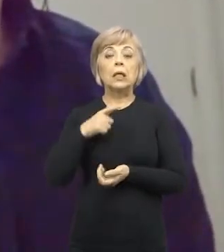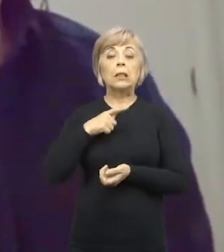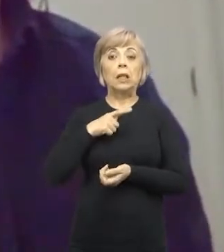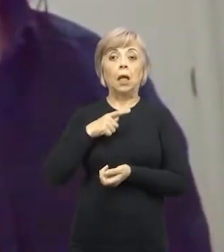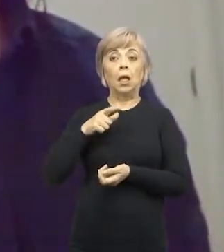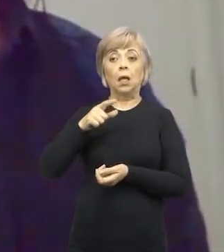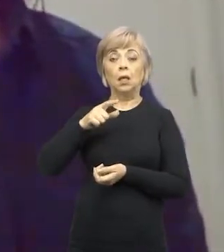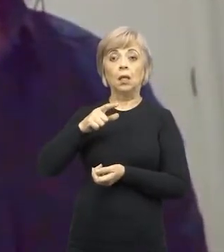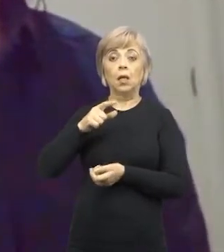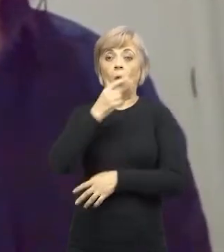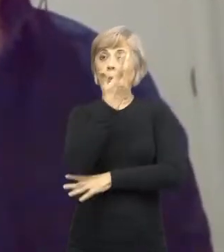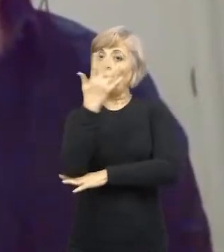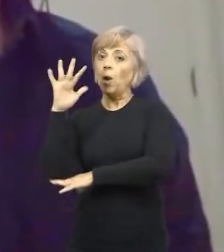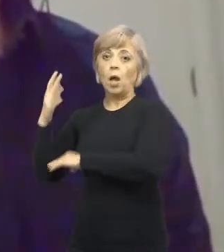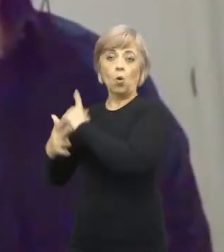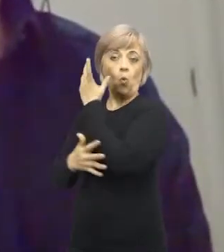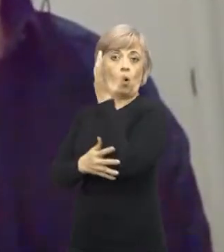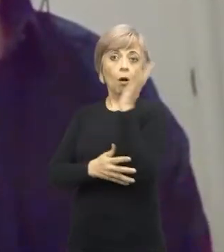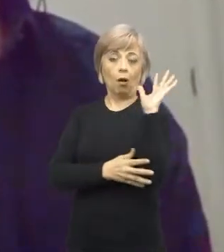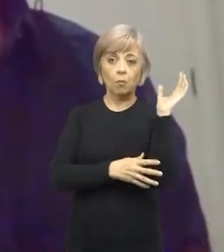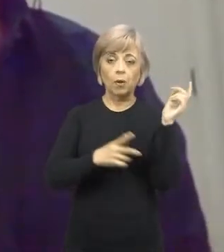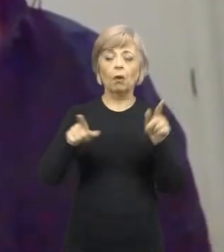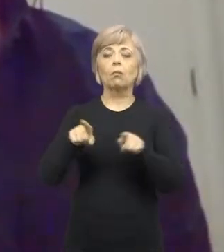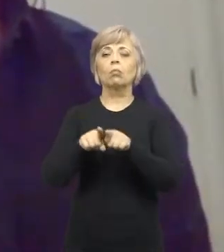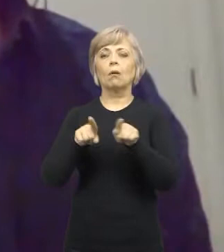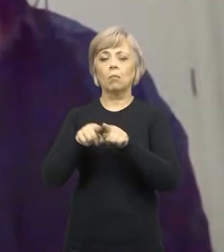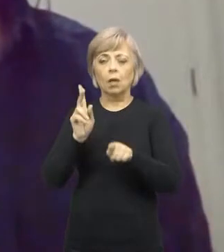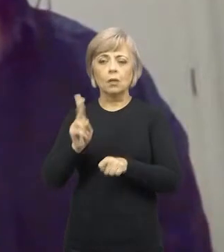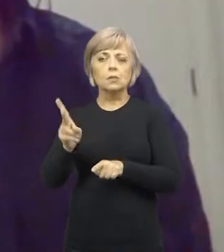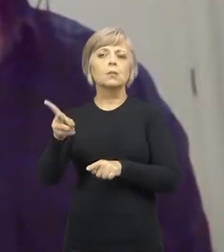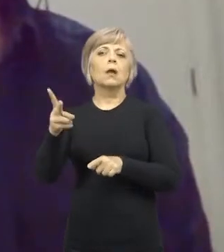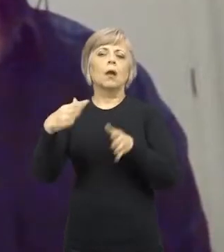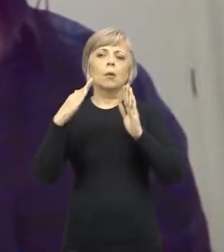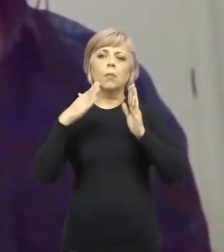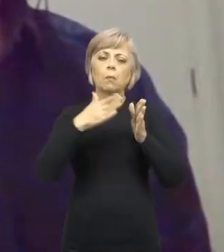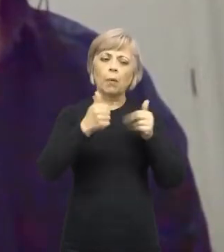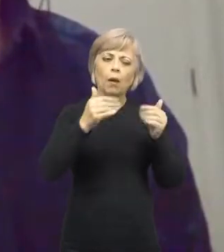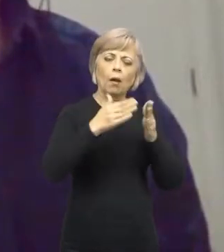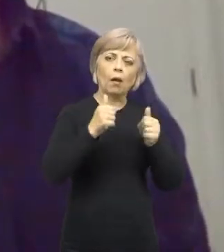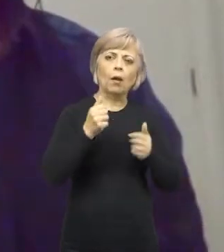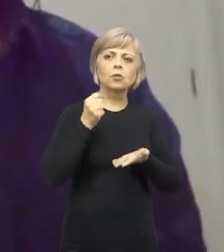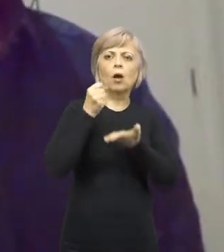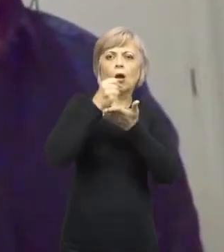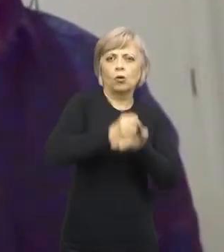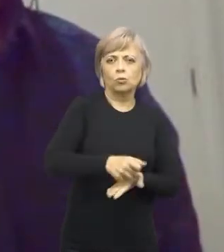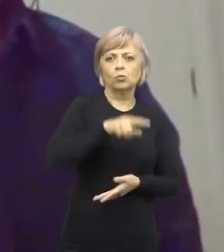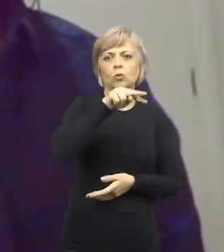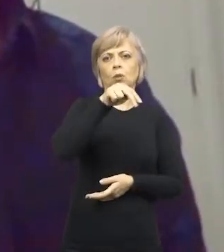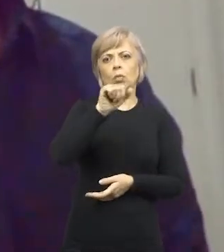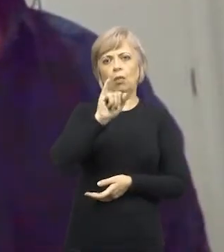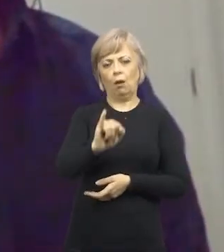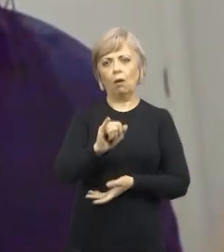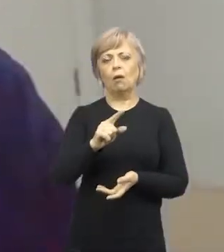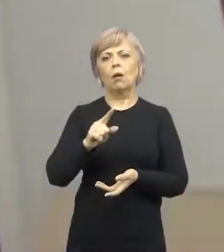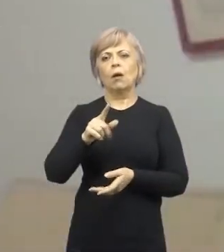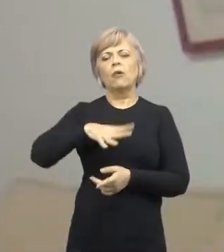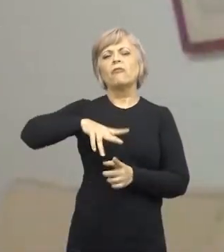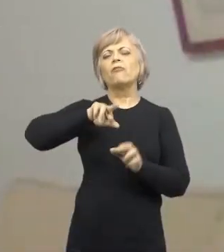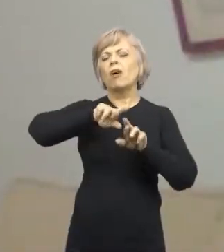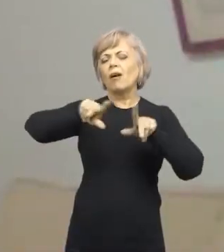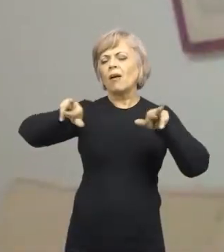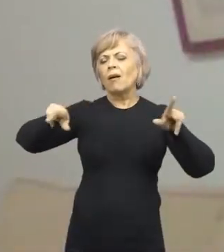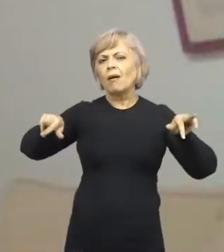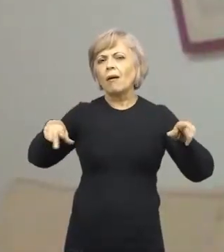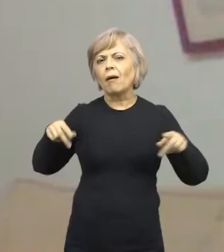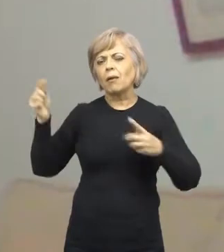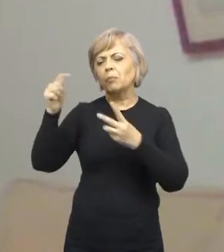ambiente também sempre busca apoio do NAI para as várias questões ambientais que estão cercando